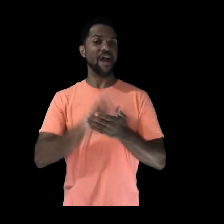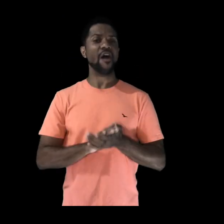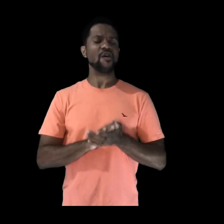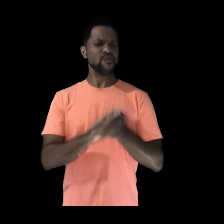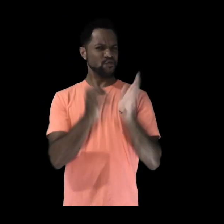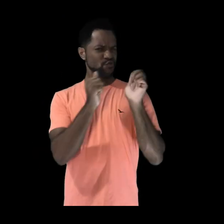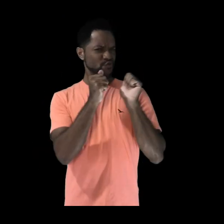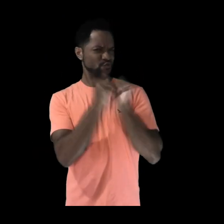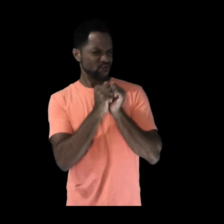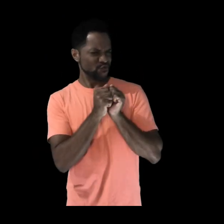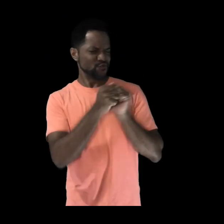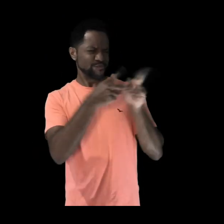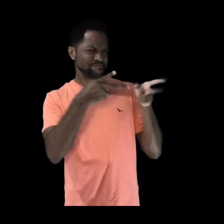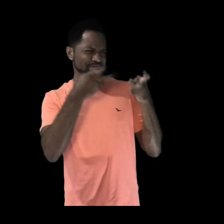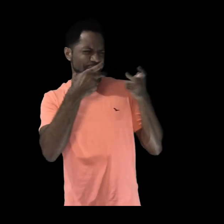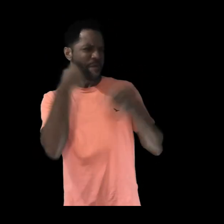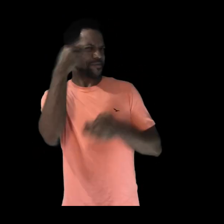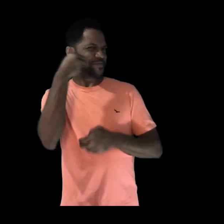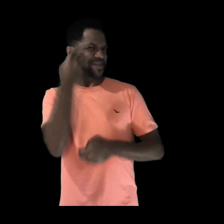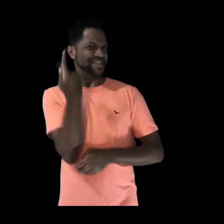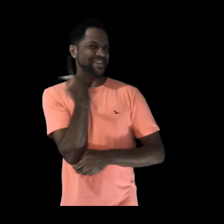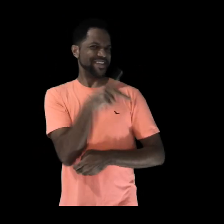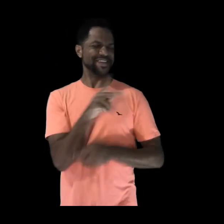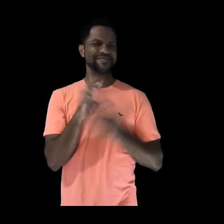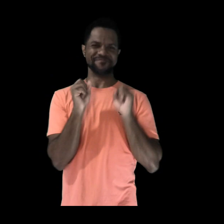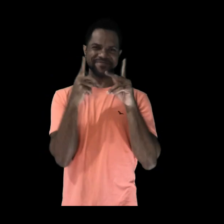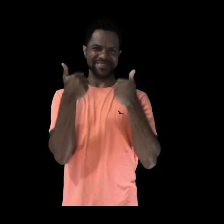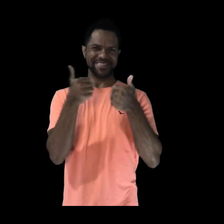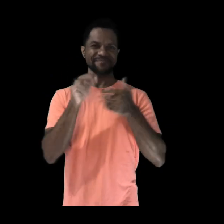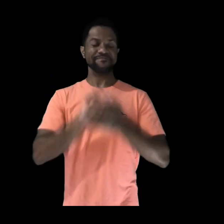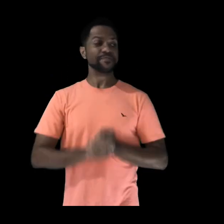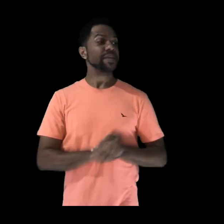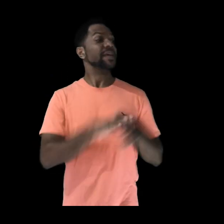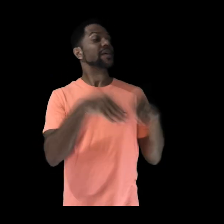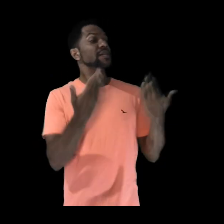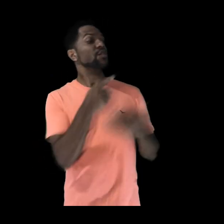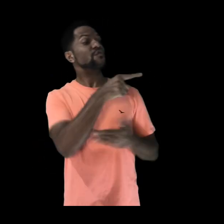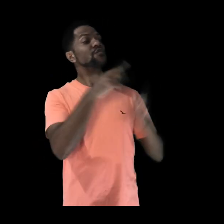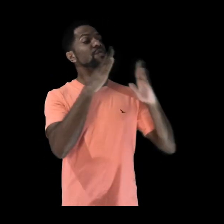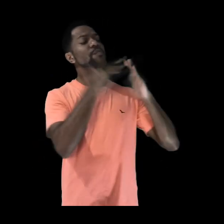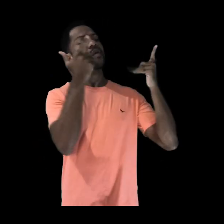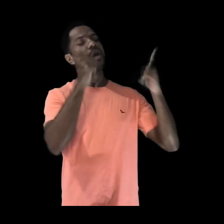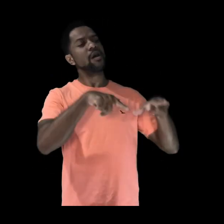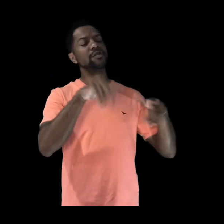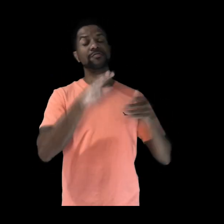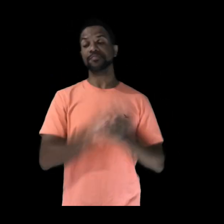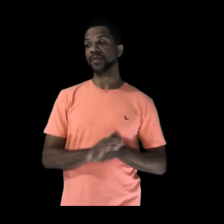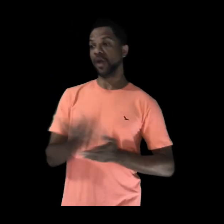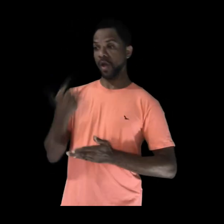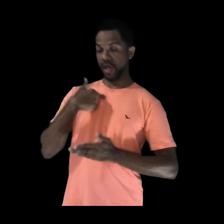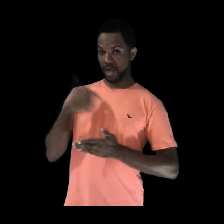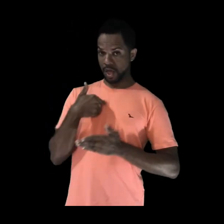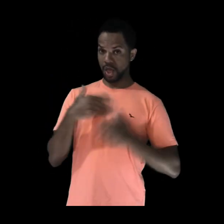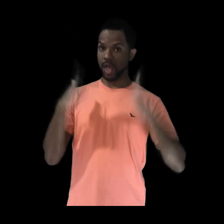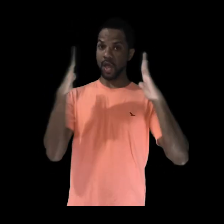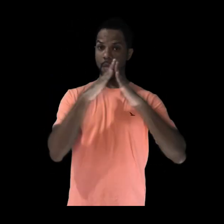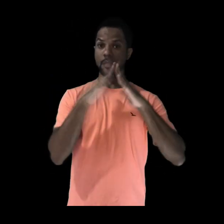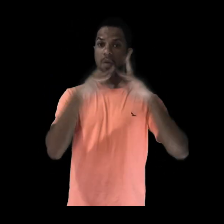gente usufruir dessas experiências dele, ok? Então, Arlen, você mora